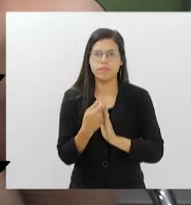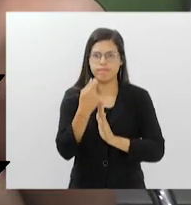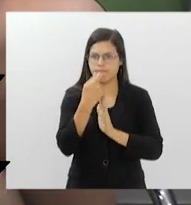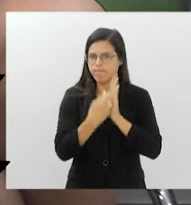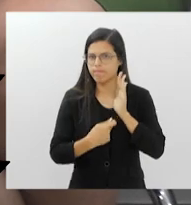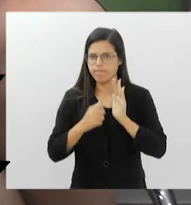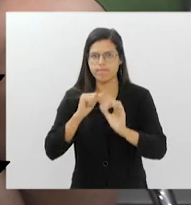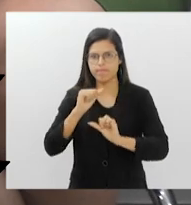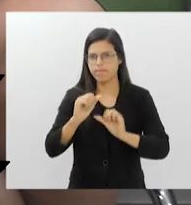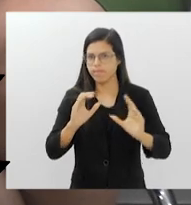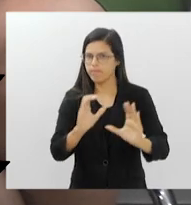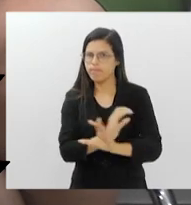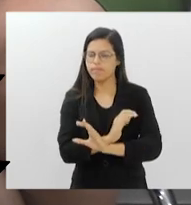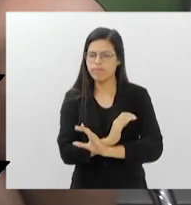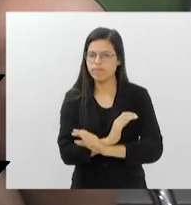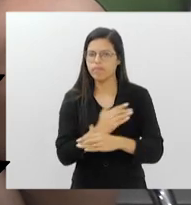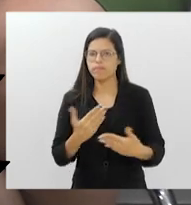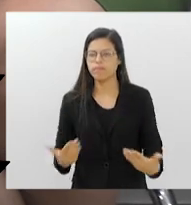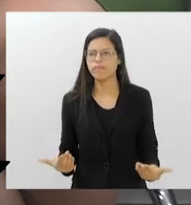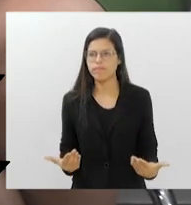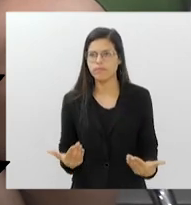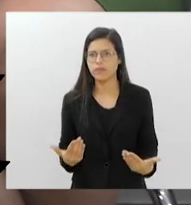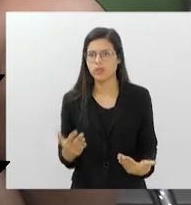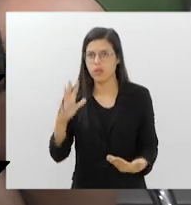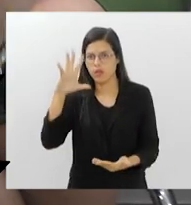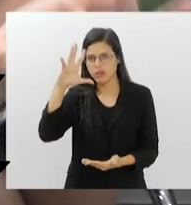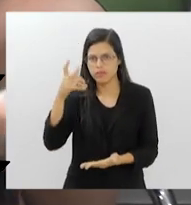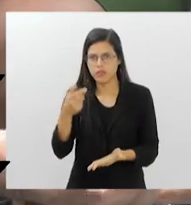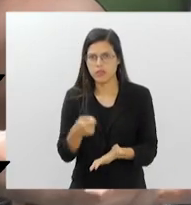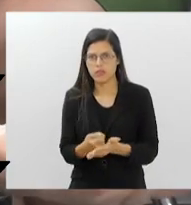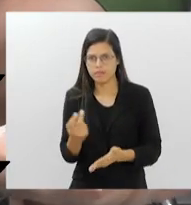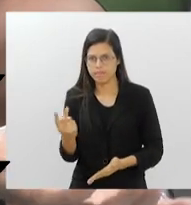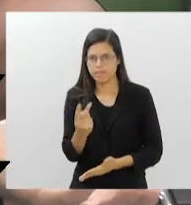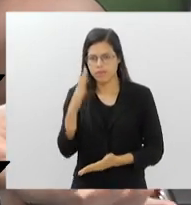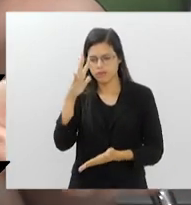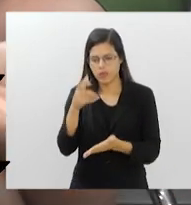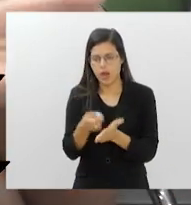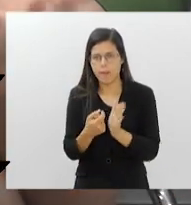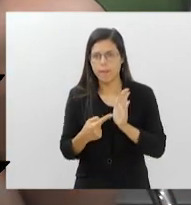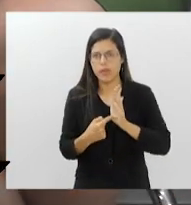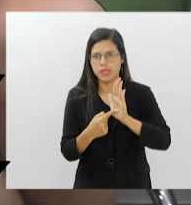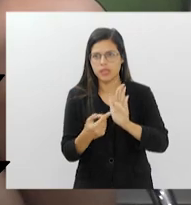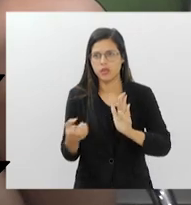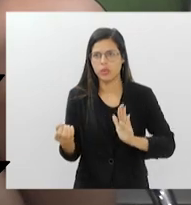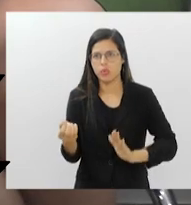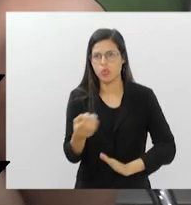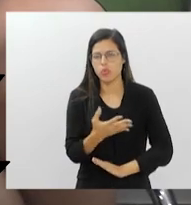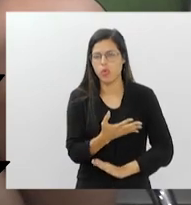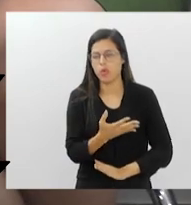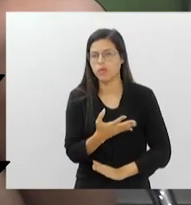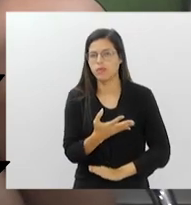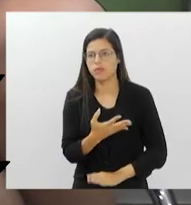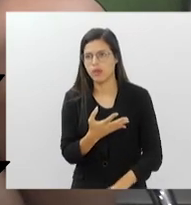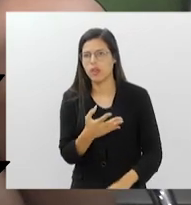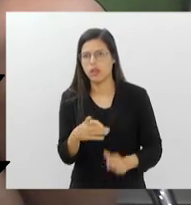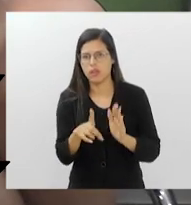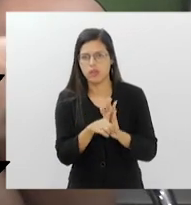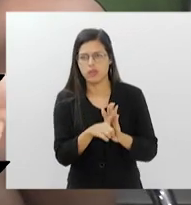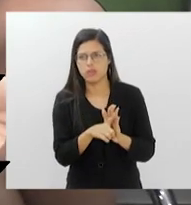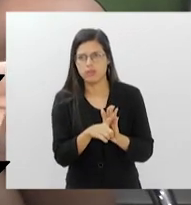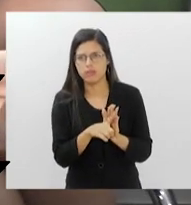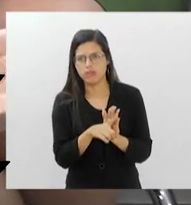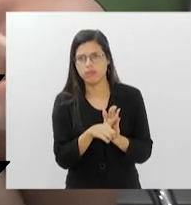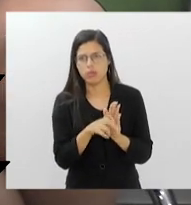inteiramente então decidimos apresentar uma nova Mesmo não gostando de revogar